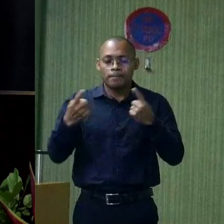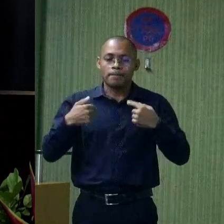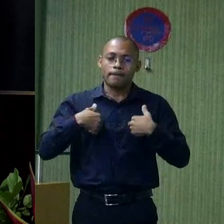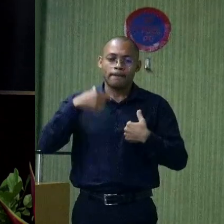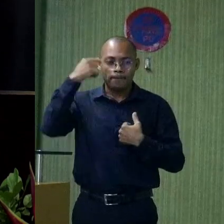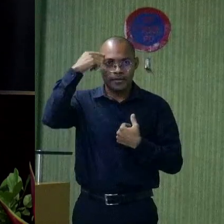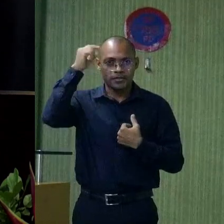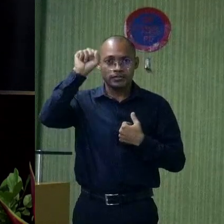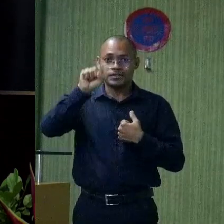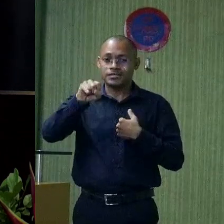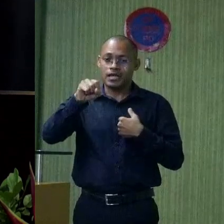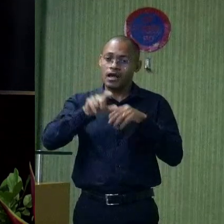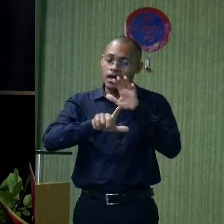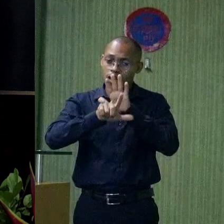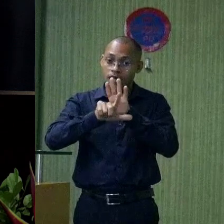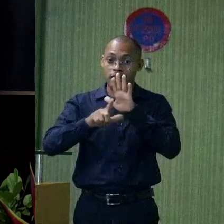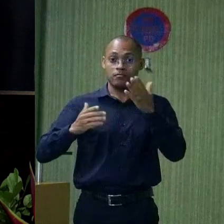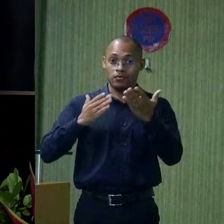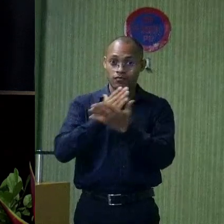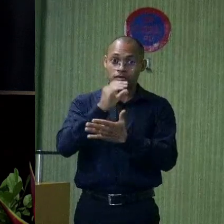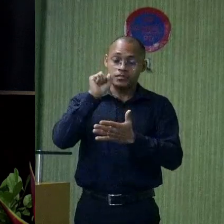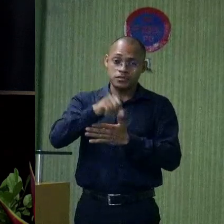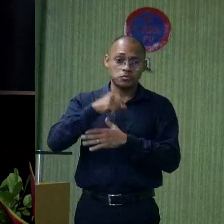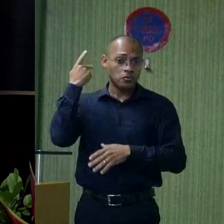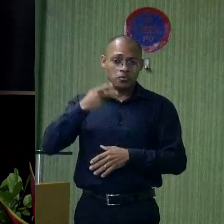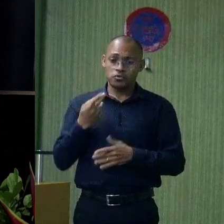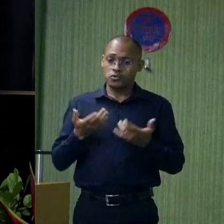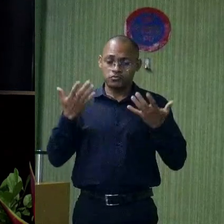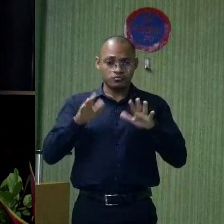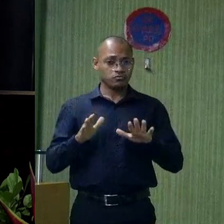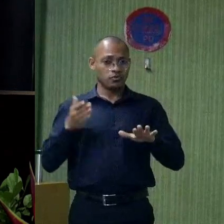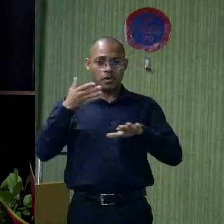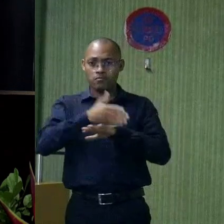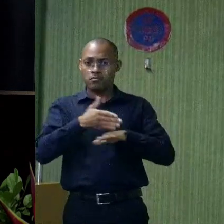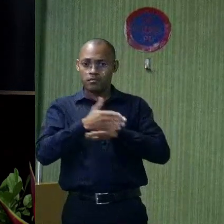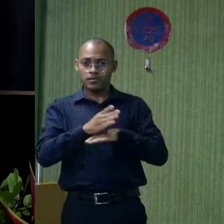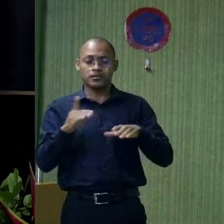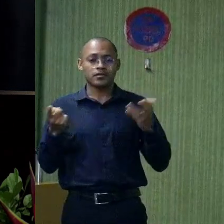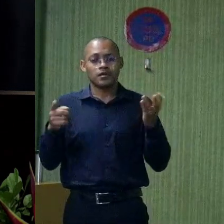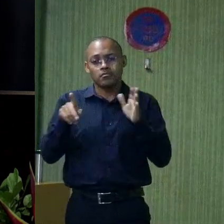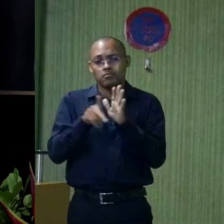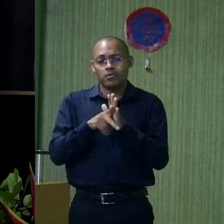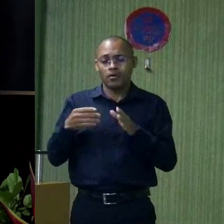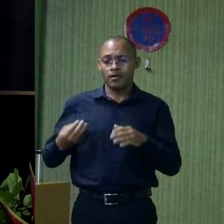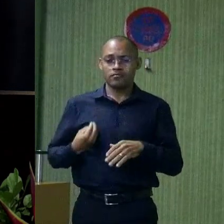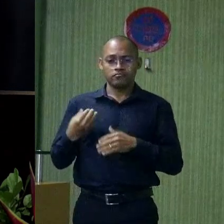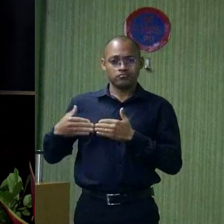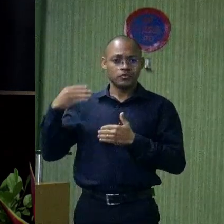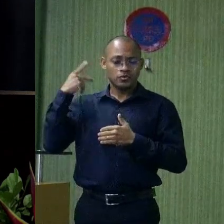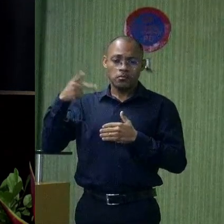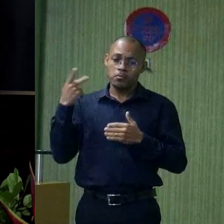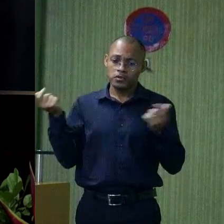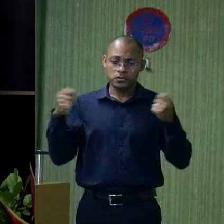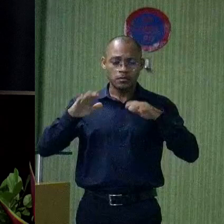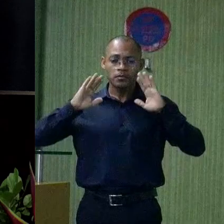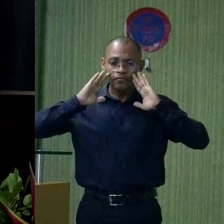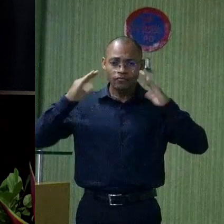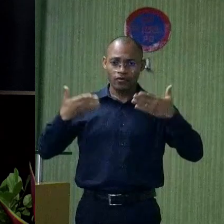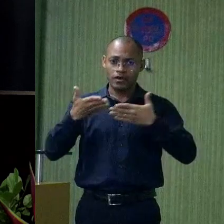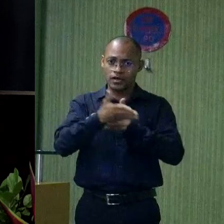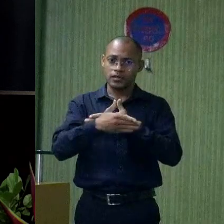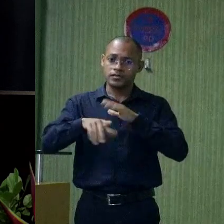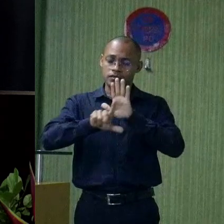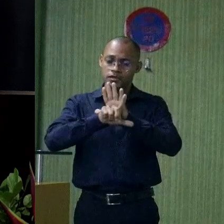aprovada eu acho que ainda tem como promotor se não quiser entrar nessa Seara no âmbito mesmo da sua promotoria ele priorizar isso porque de um